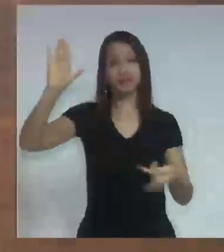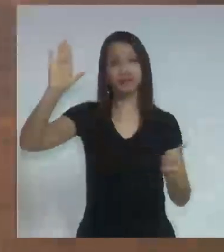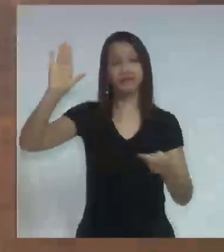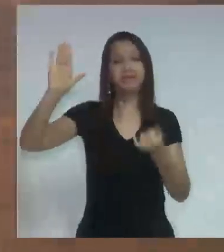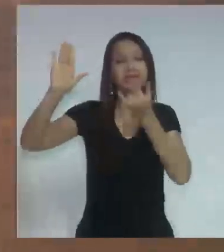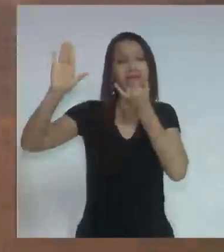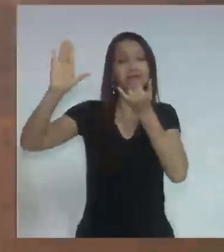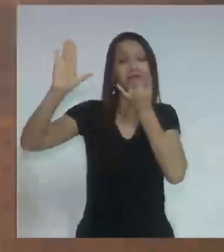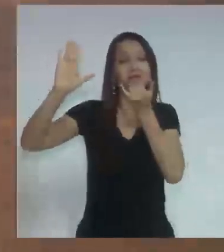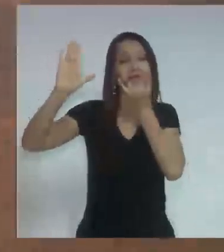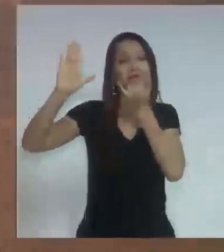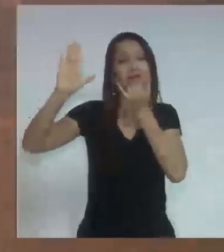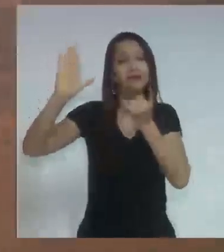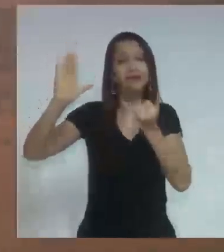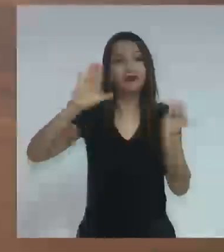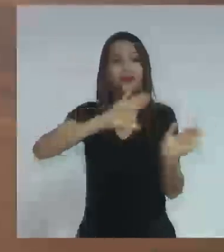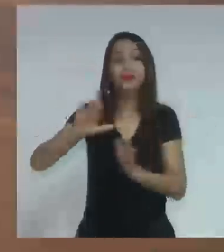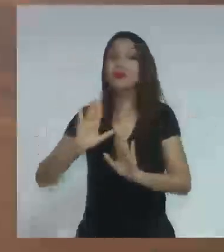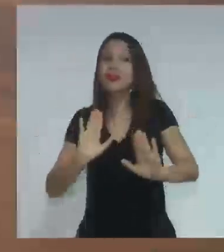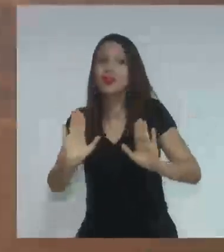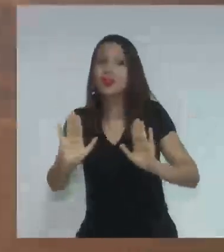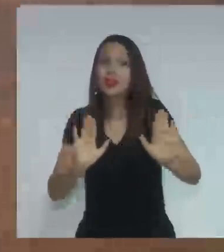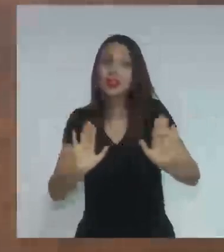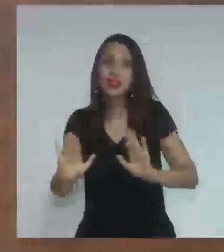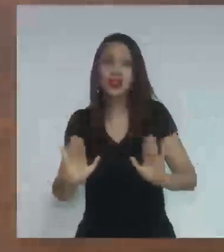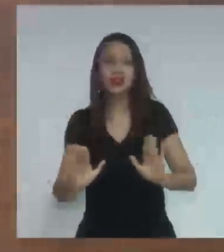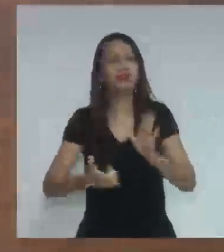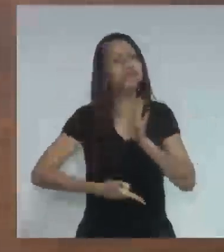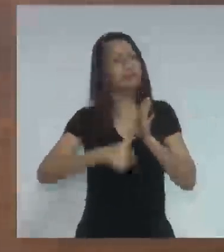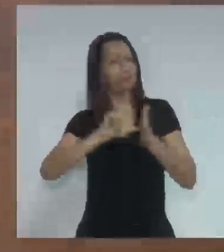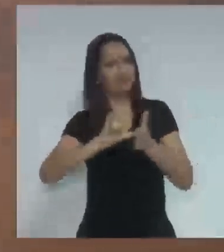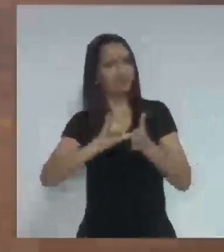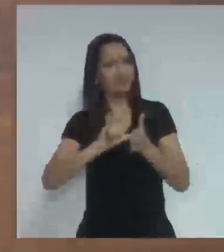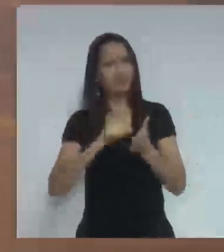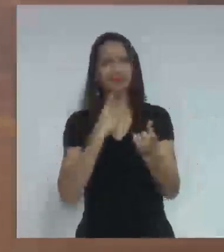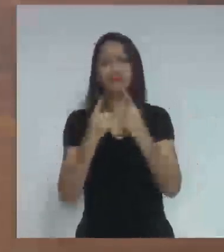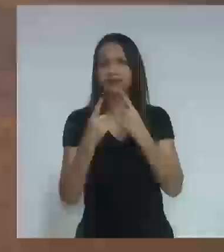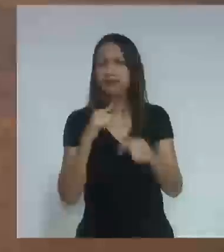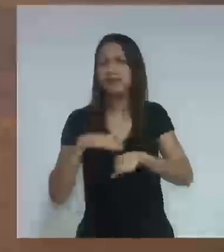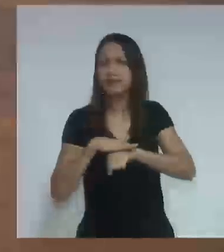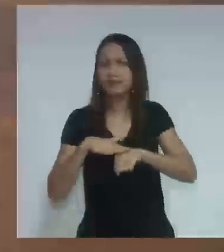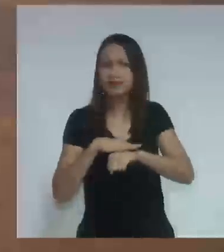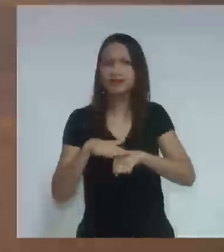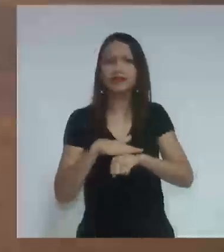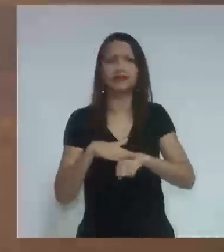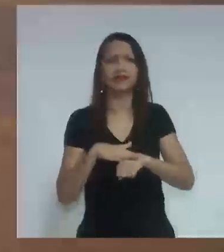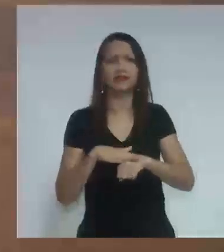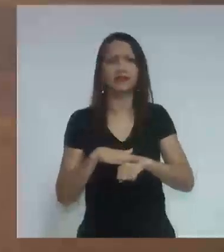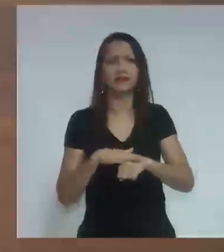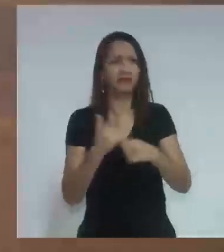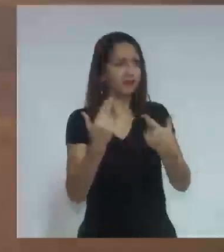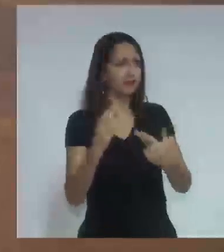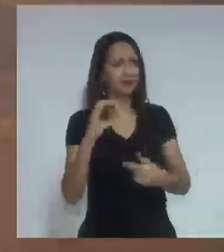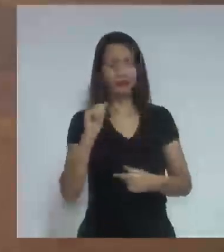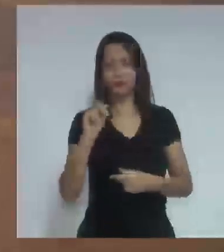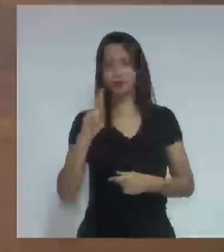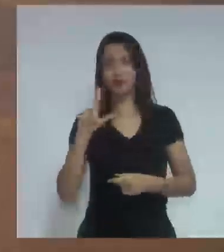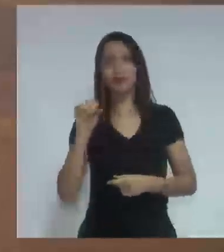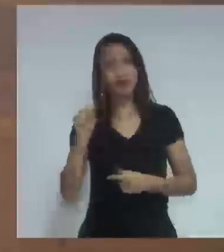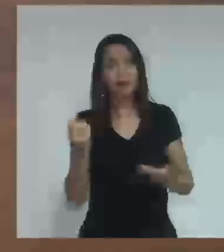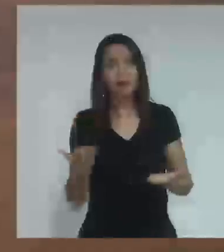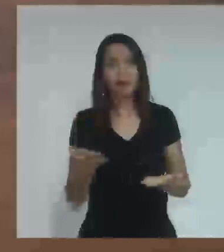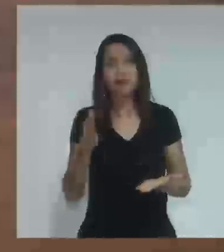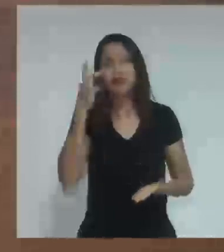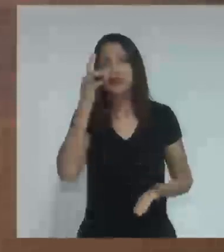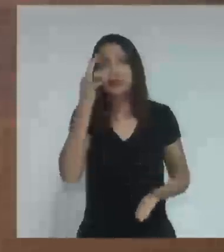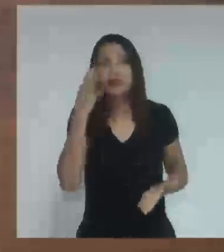desculpa, eu fui... Então seja prudente. Antes de acontecer, seja prudente, Carlos Florentino. E vai averiguar,